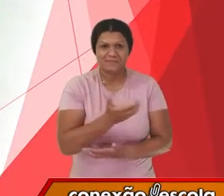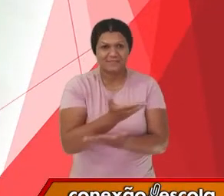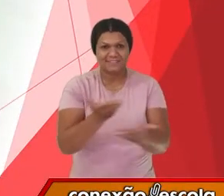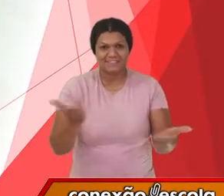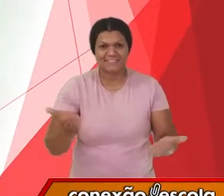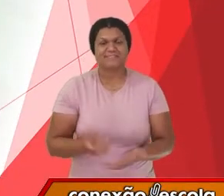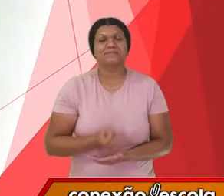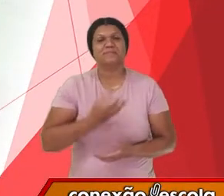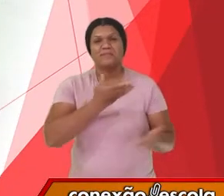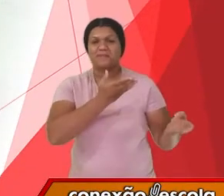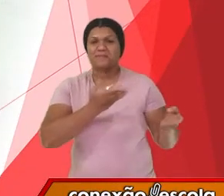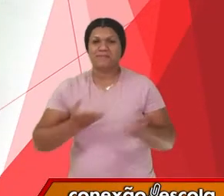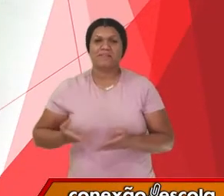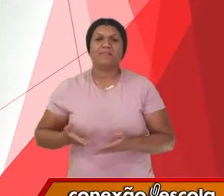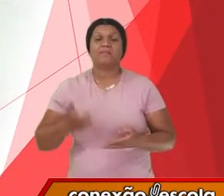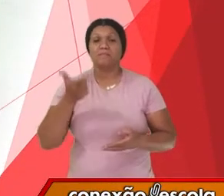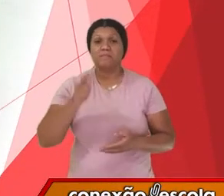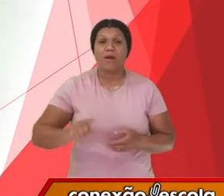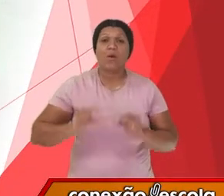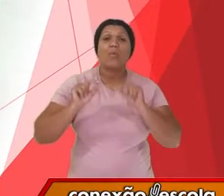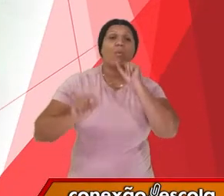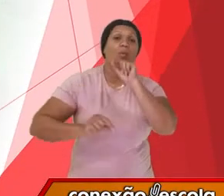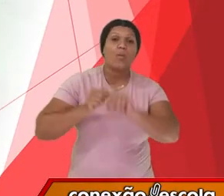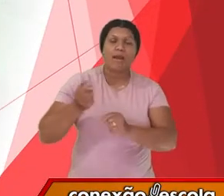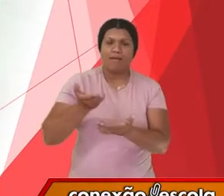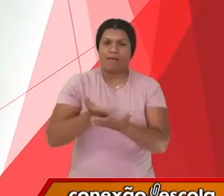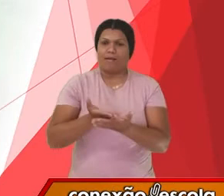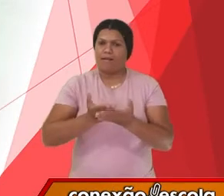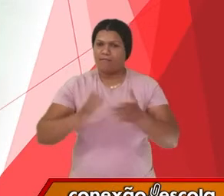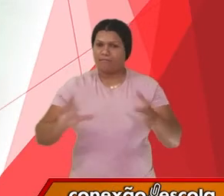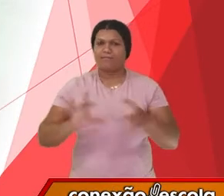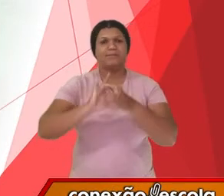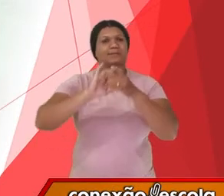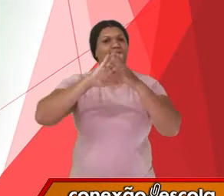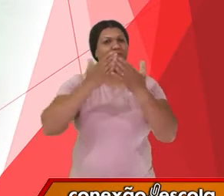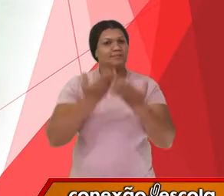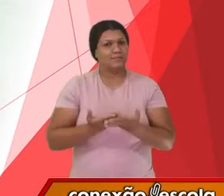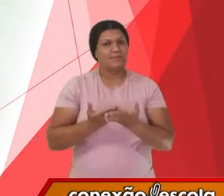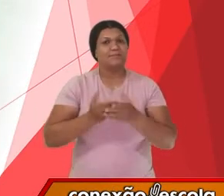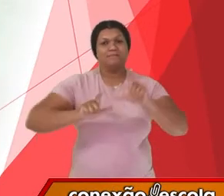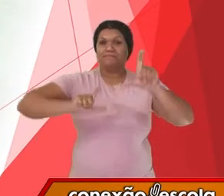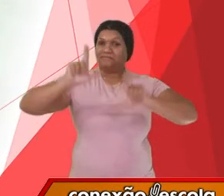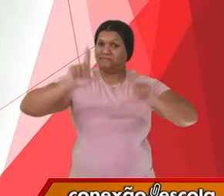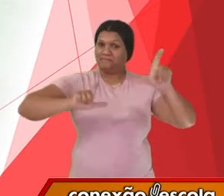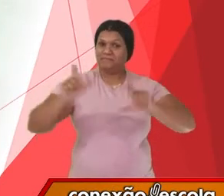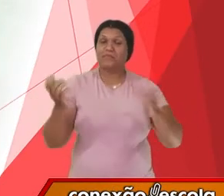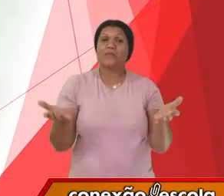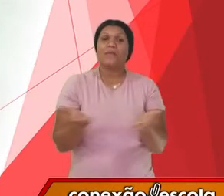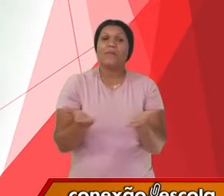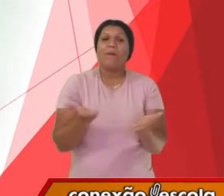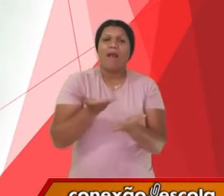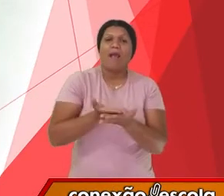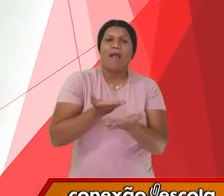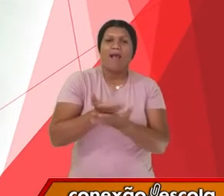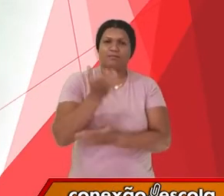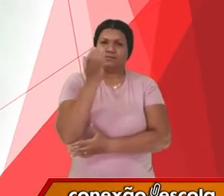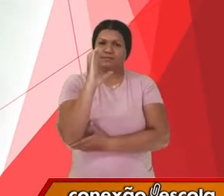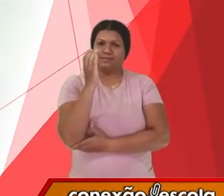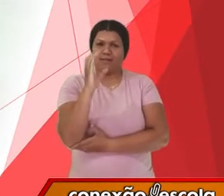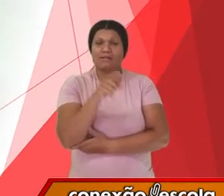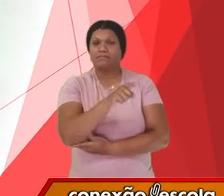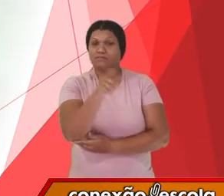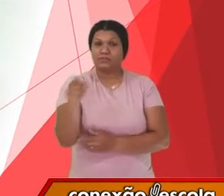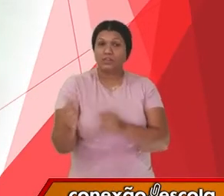você? Bem-vindo a mais uma aula aqui do Conexão Escola TV. Para a nossa aula de ciências,